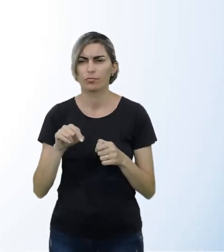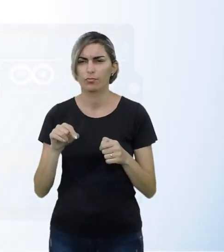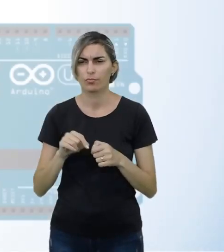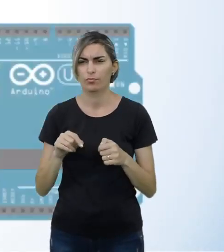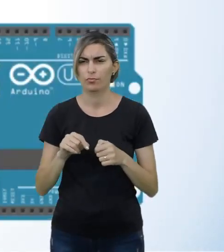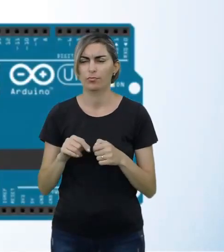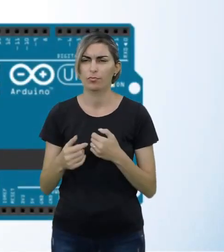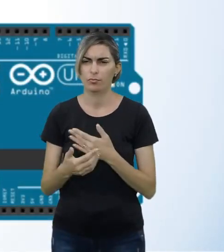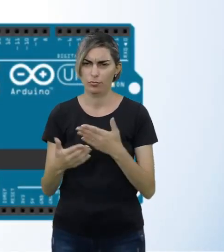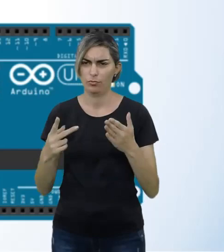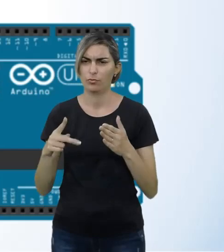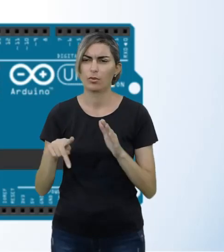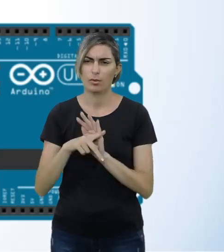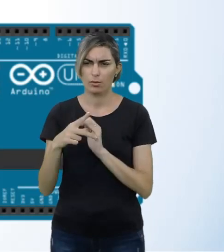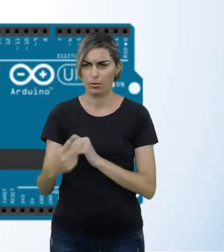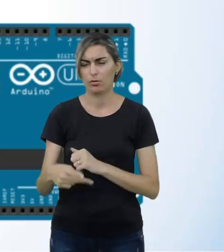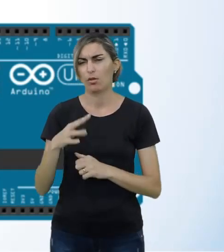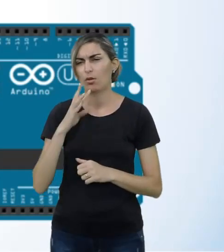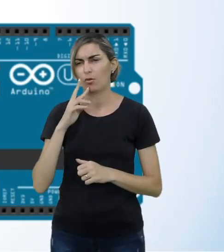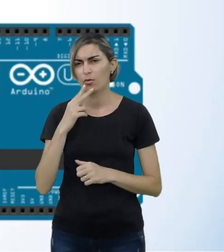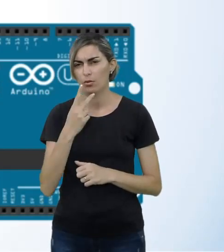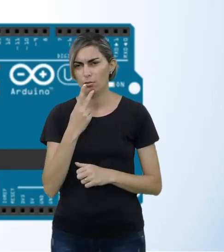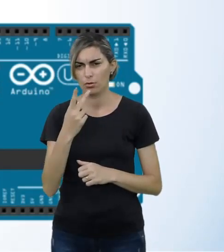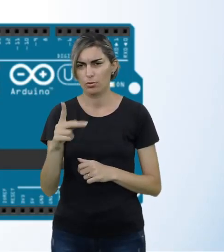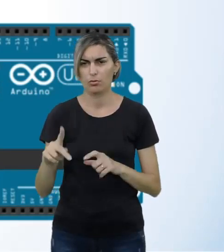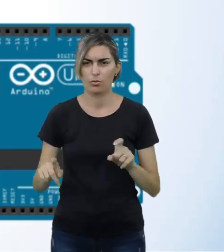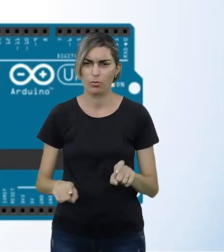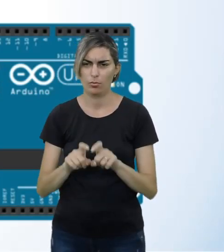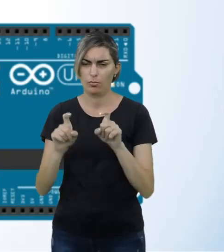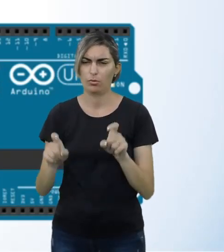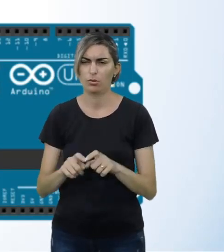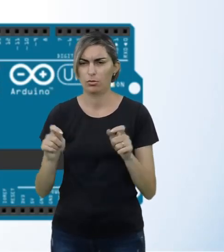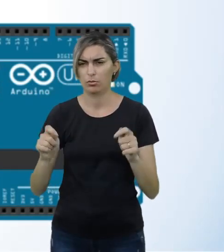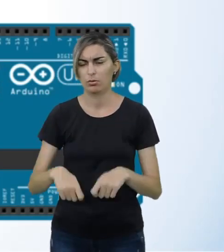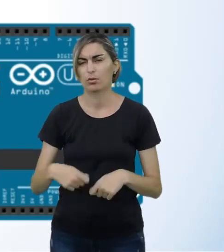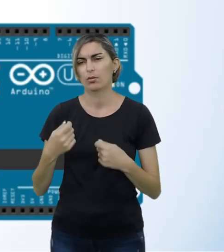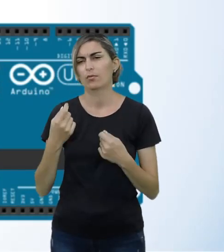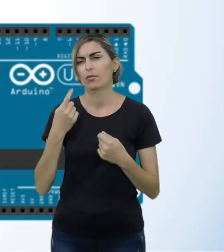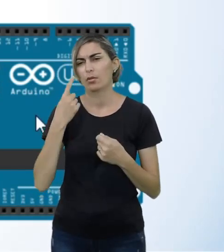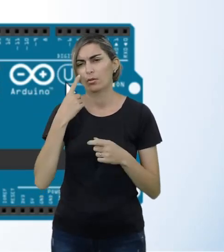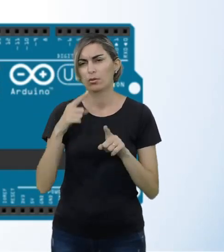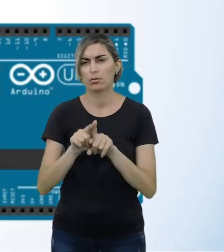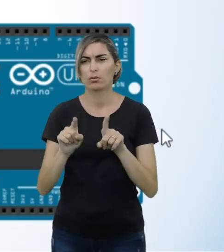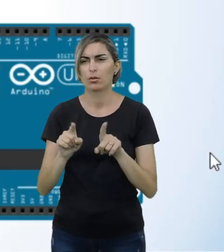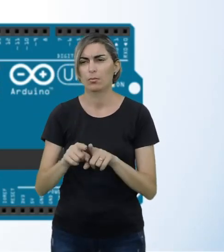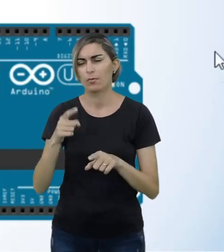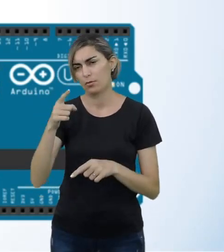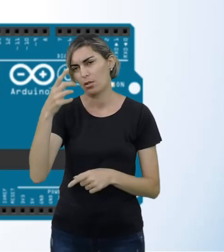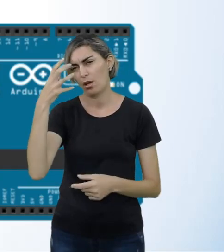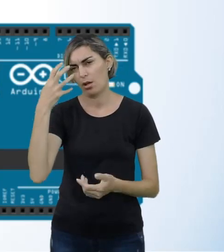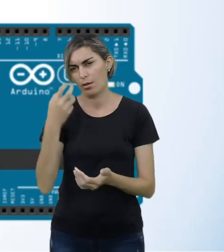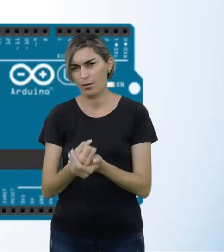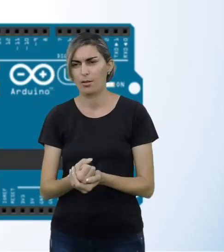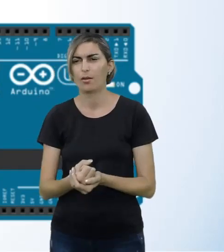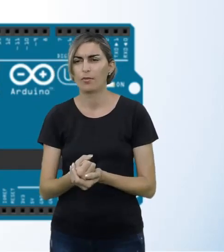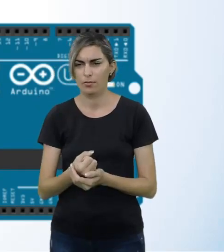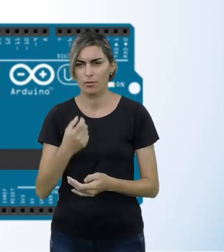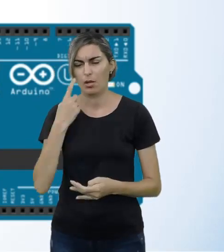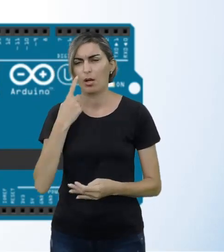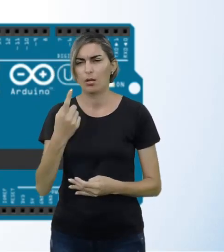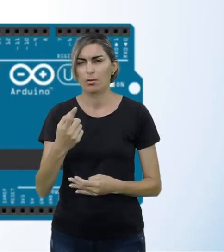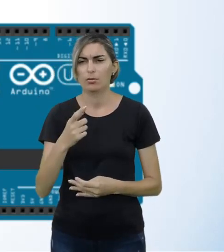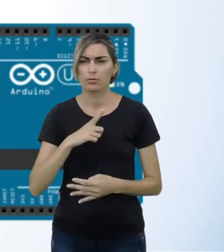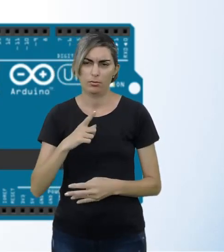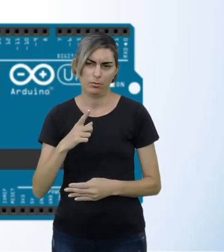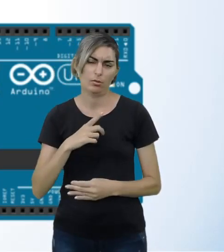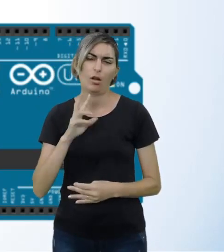que sua placa esteja sendo reconhecida pelo seu computador, os drivers e a IDE. E além disso, você meio que gravou seu primeiro scratch, né? Na verdade, a placa